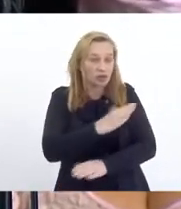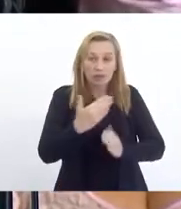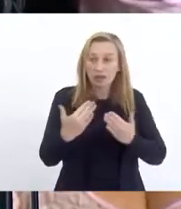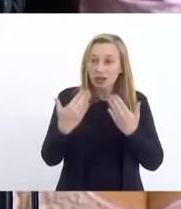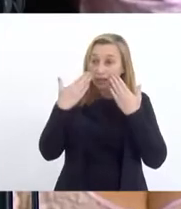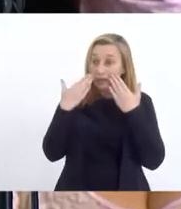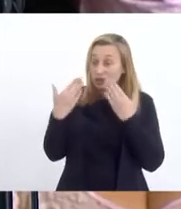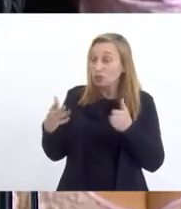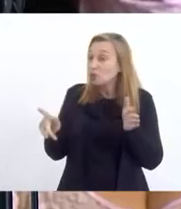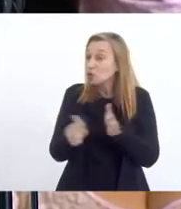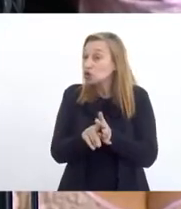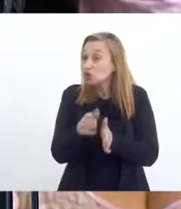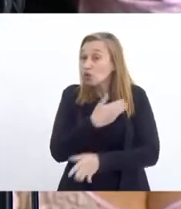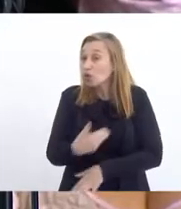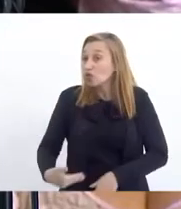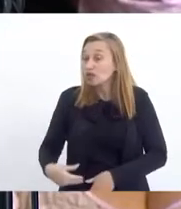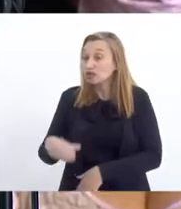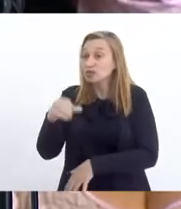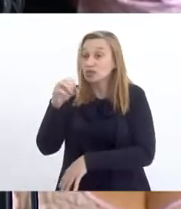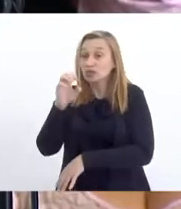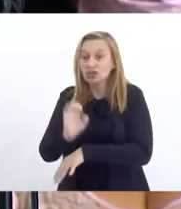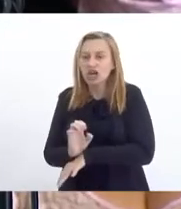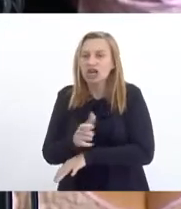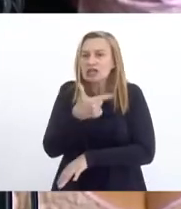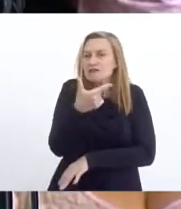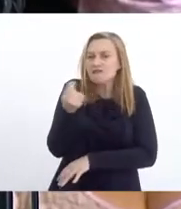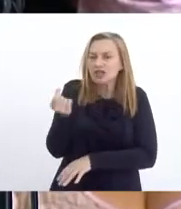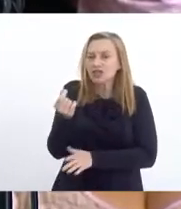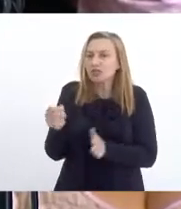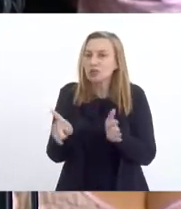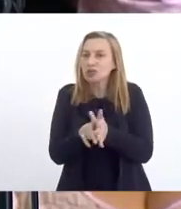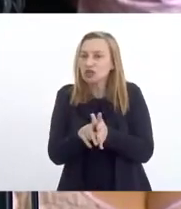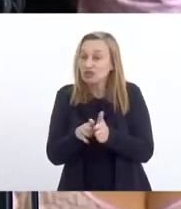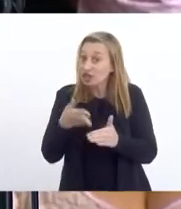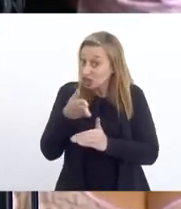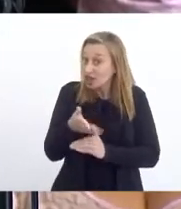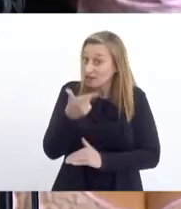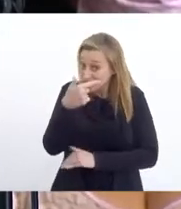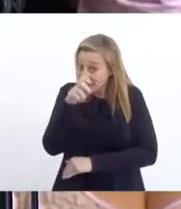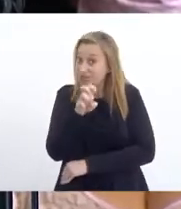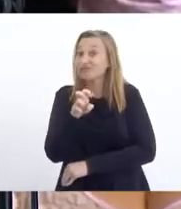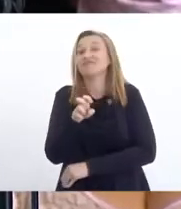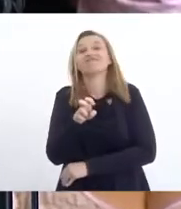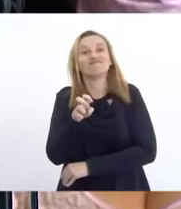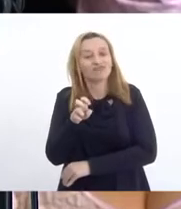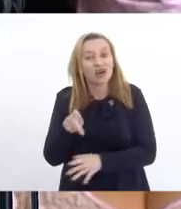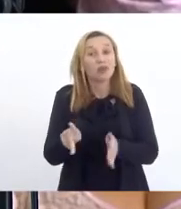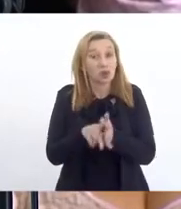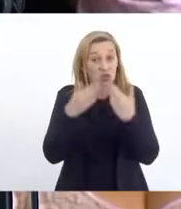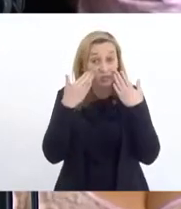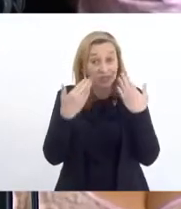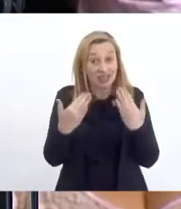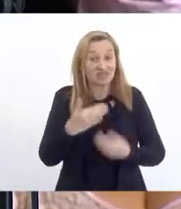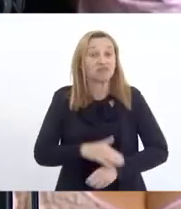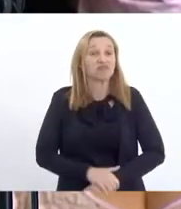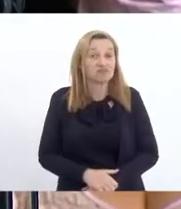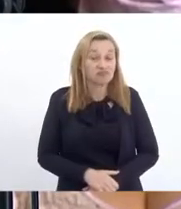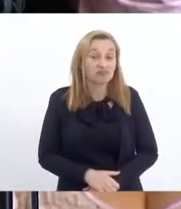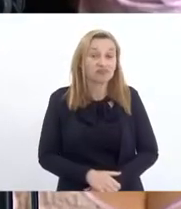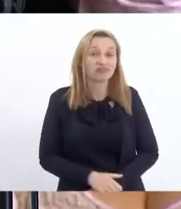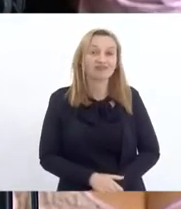governo do Estado. Até agora são 20 projetos e vamos chegar a 25 projetos apresentados.